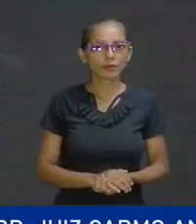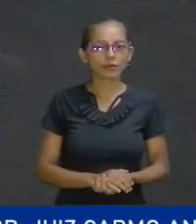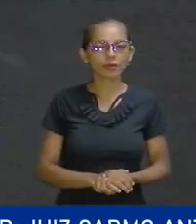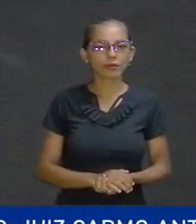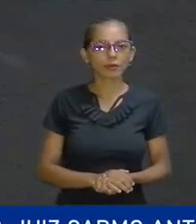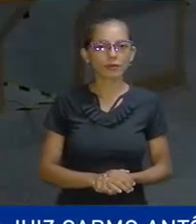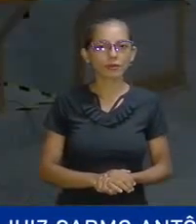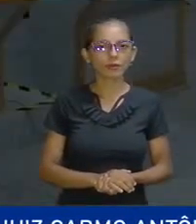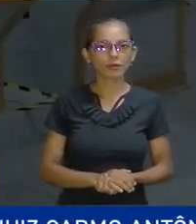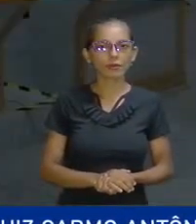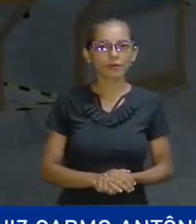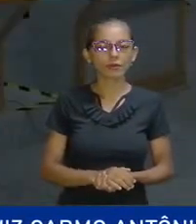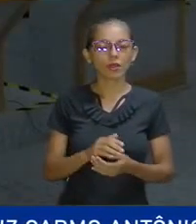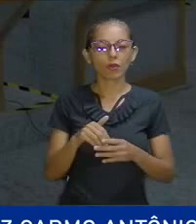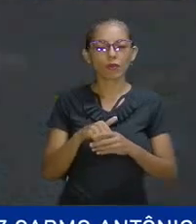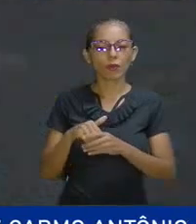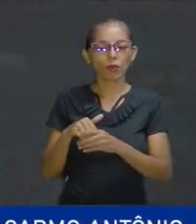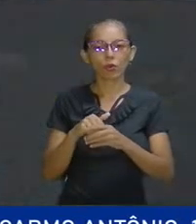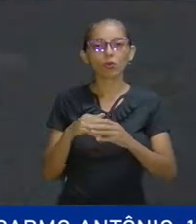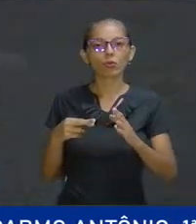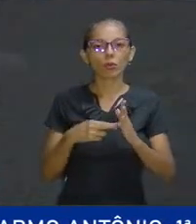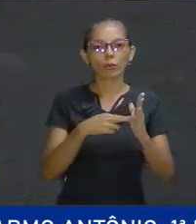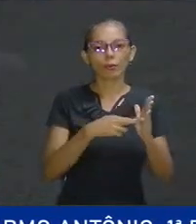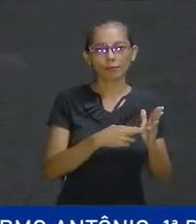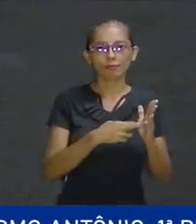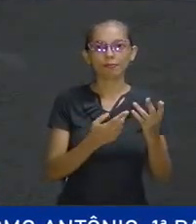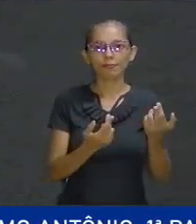Gonçalves. Acompanho o relator. Juiz Paulo Madeira.